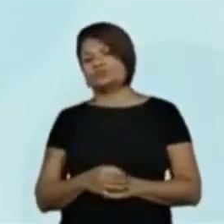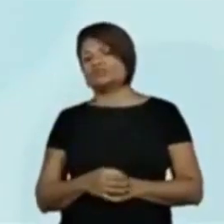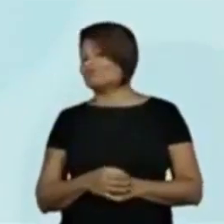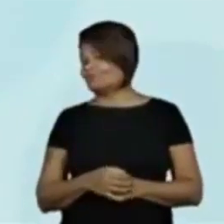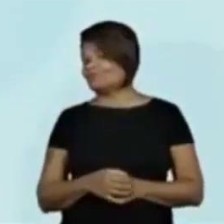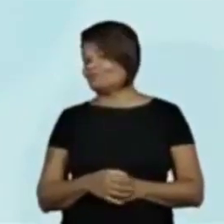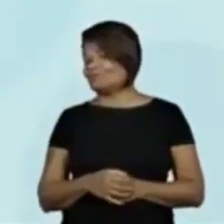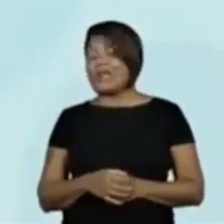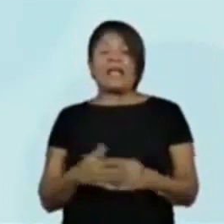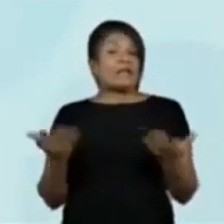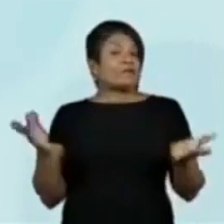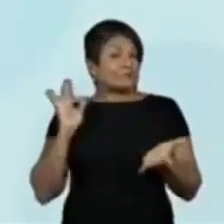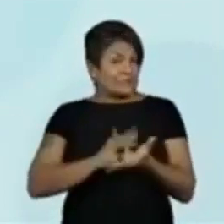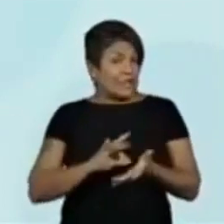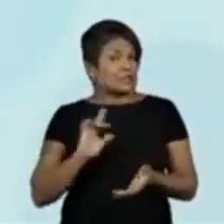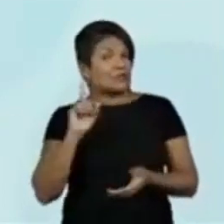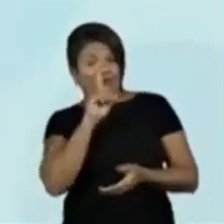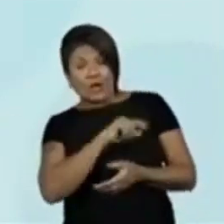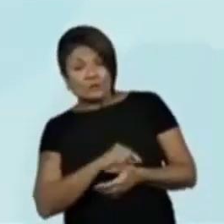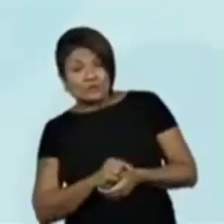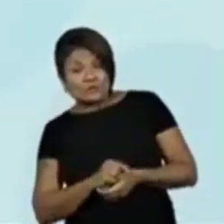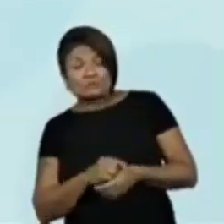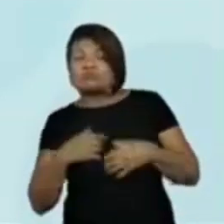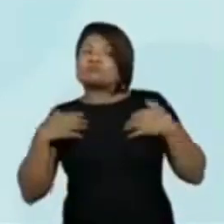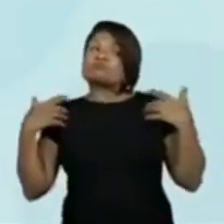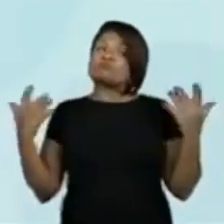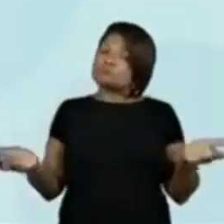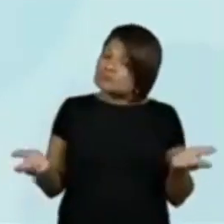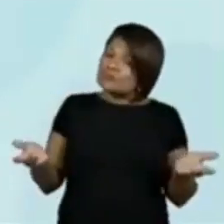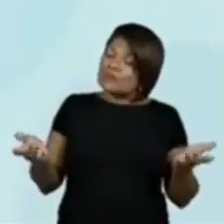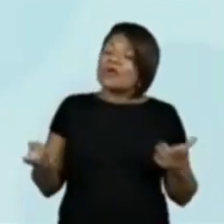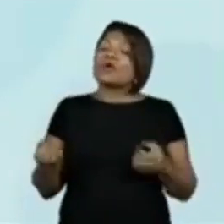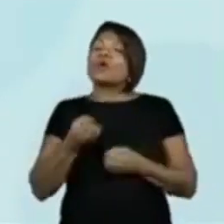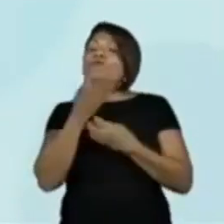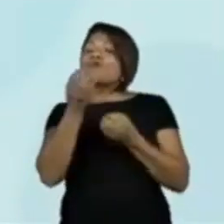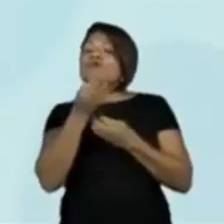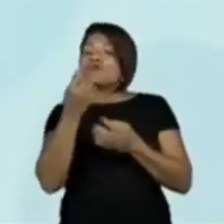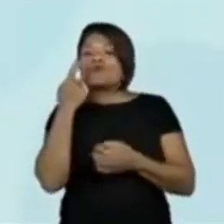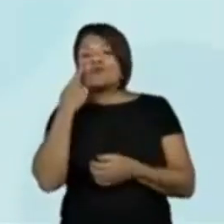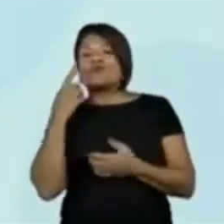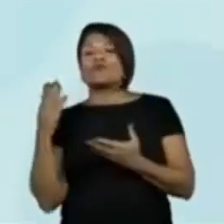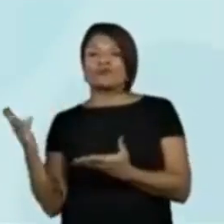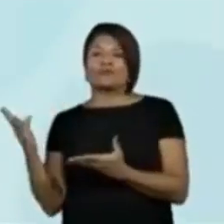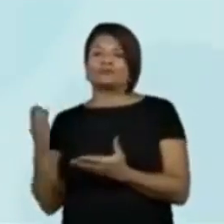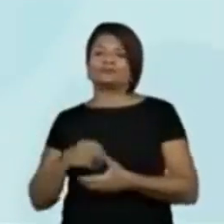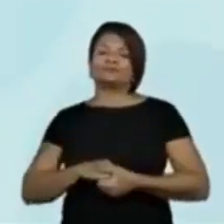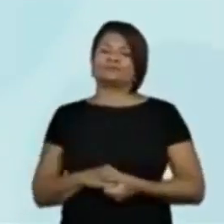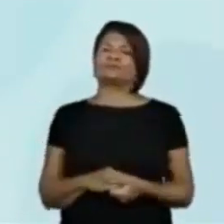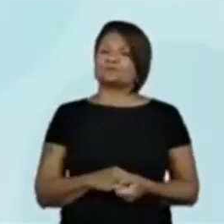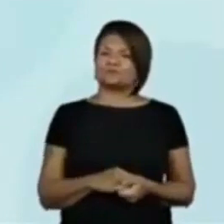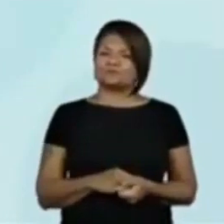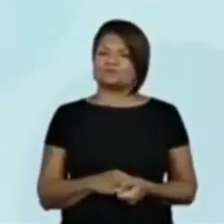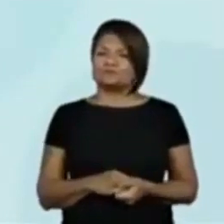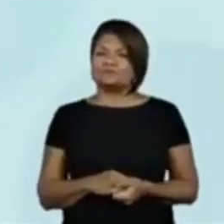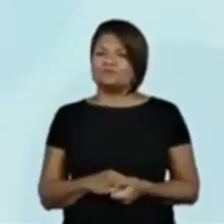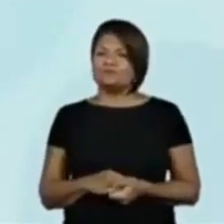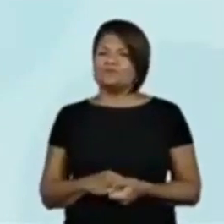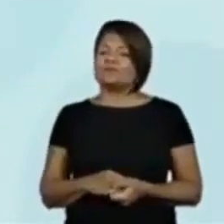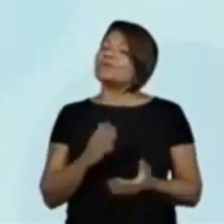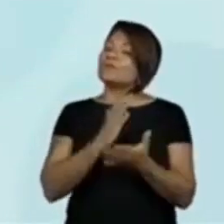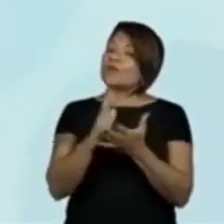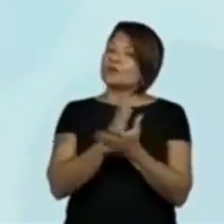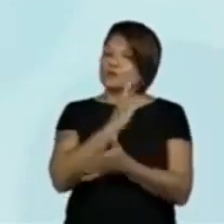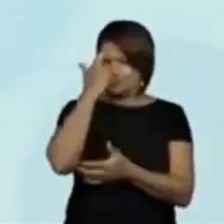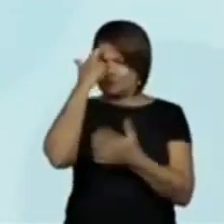preciso analisar e observar para responder a essa questão? Então, alguns segundinhos